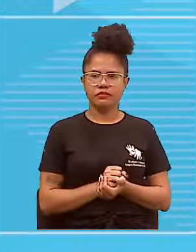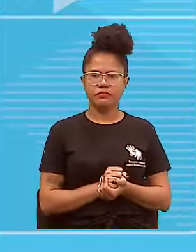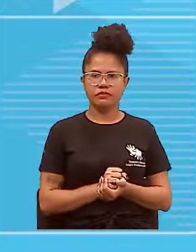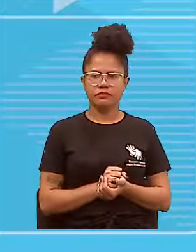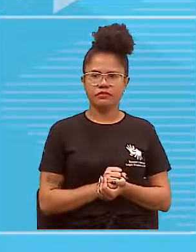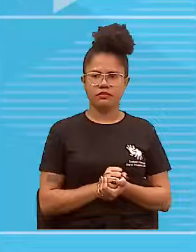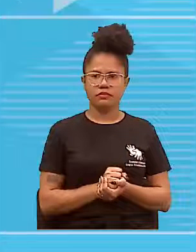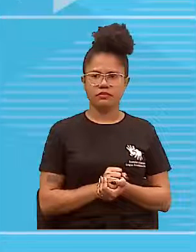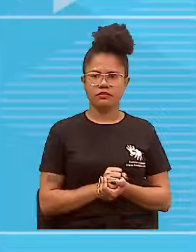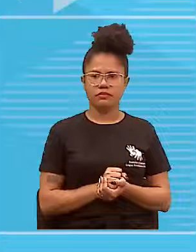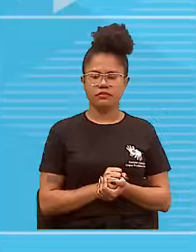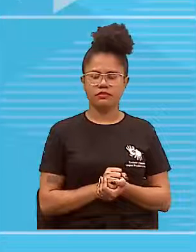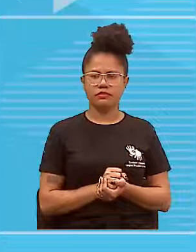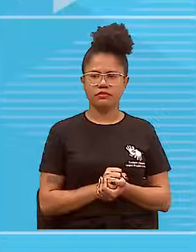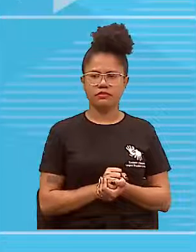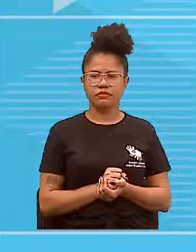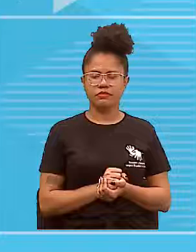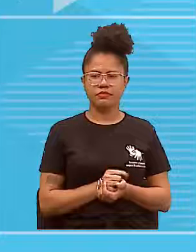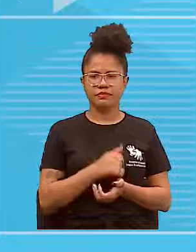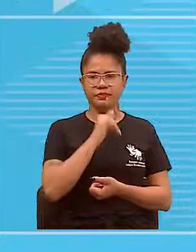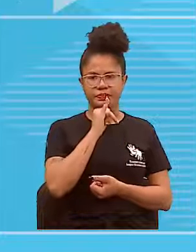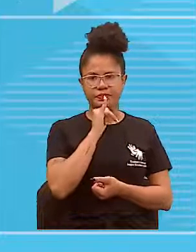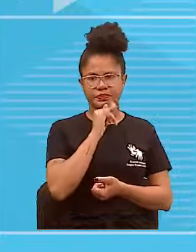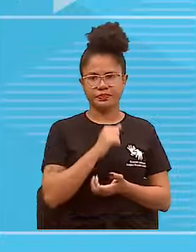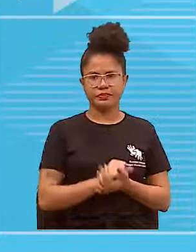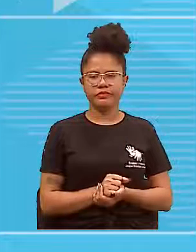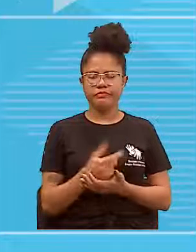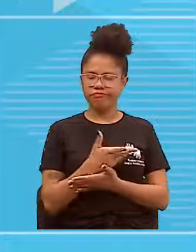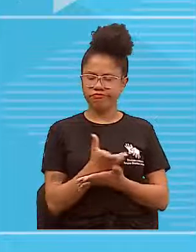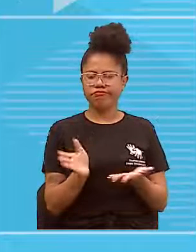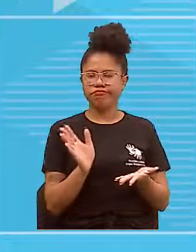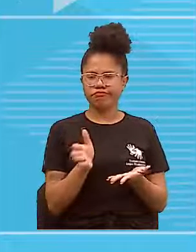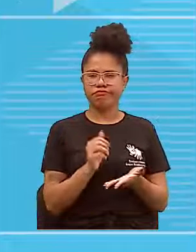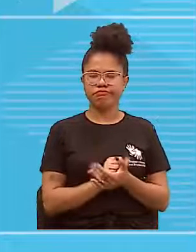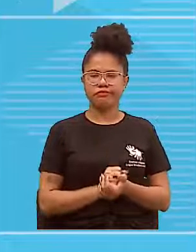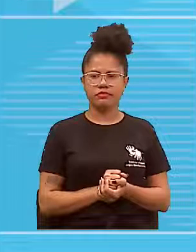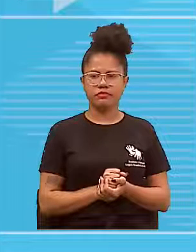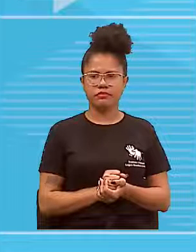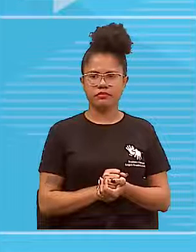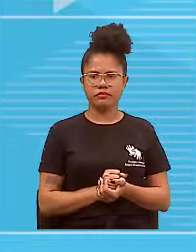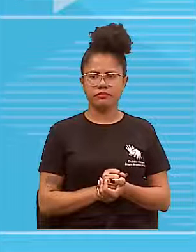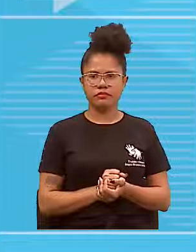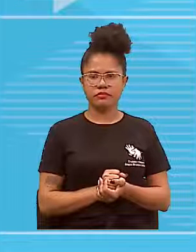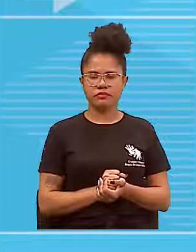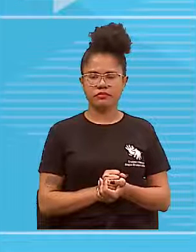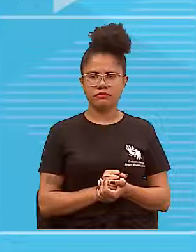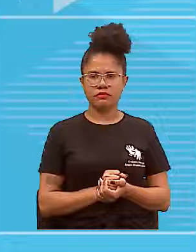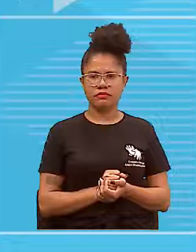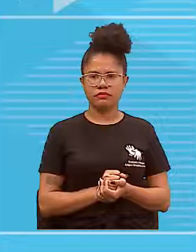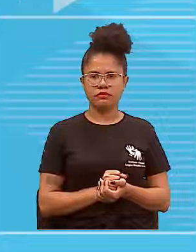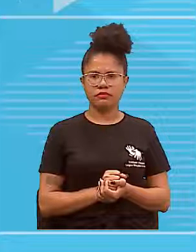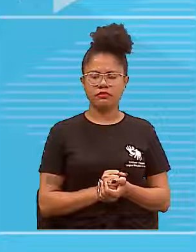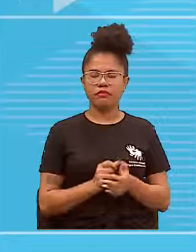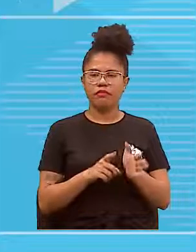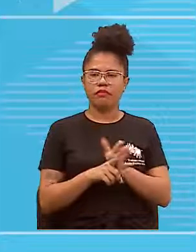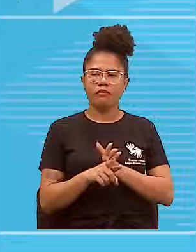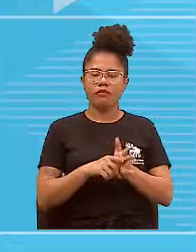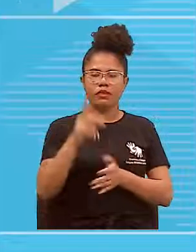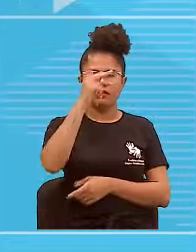de extrema importância. Por exemplo, você já recebeu o pessoal aí do IBGE na sua